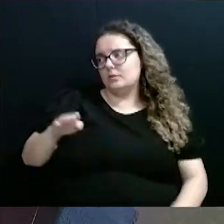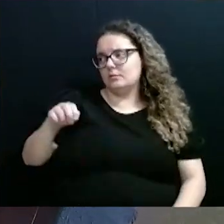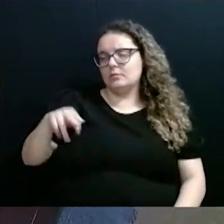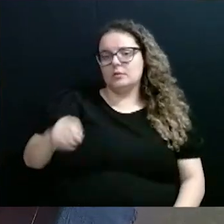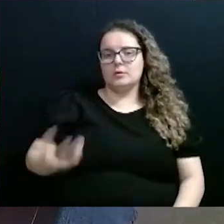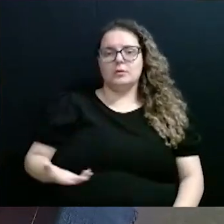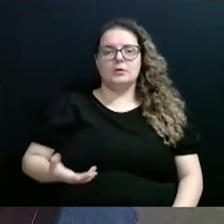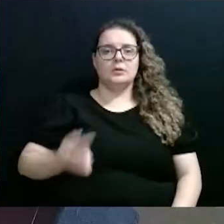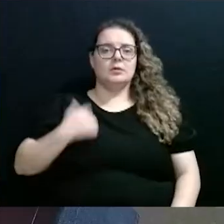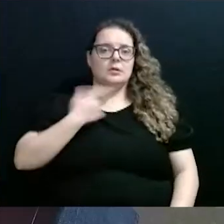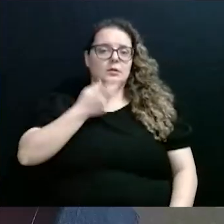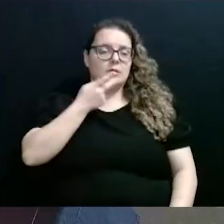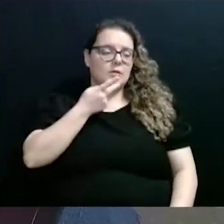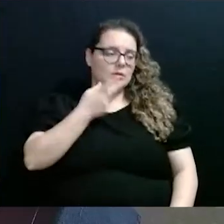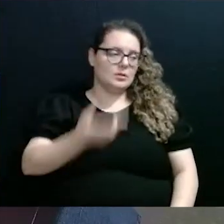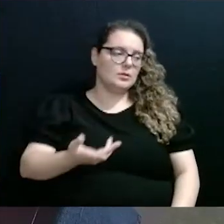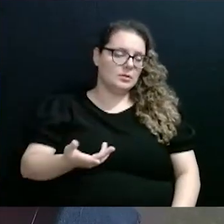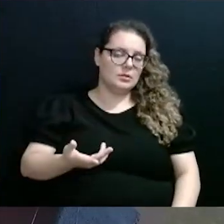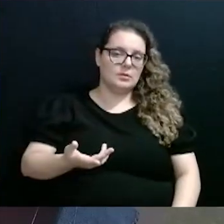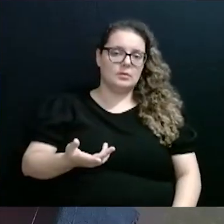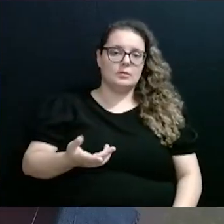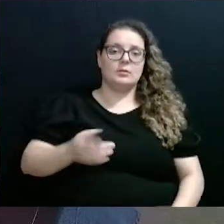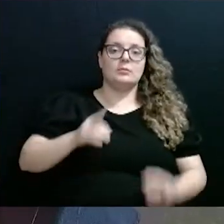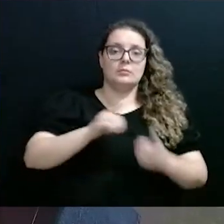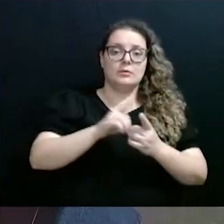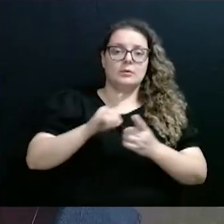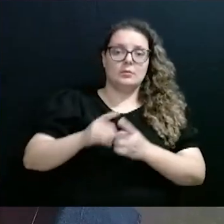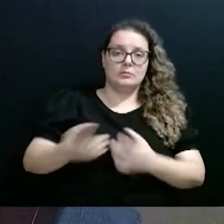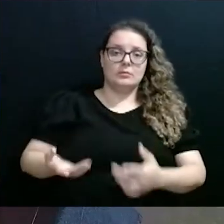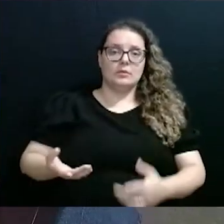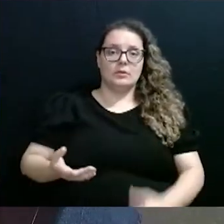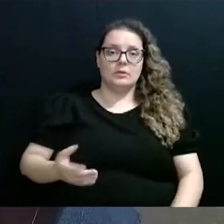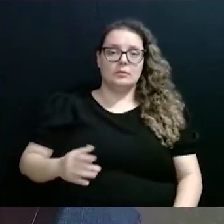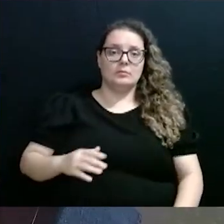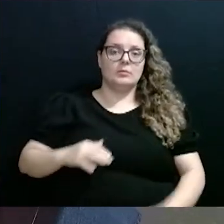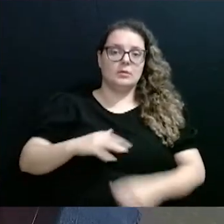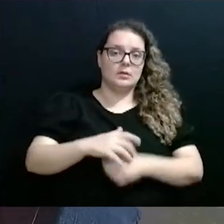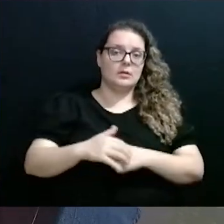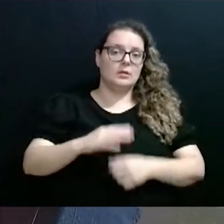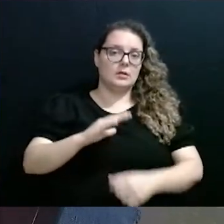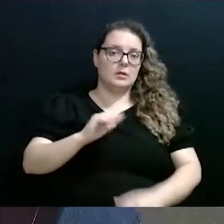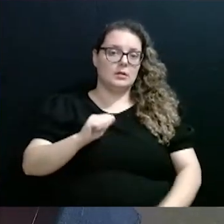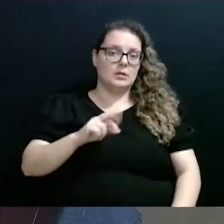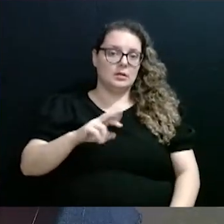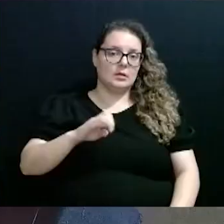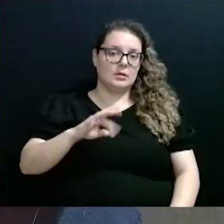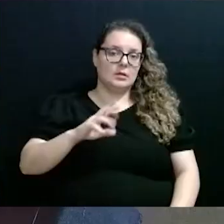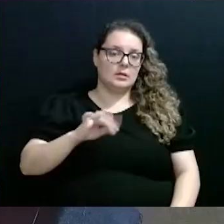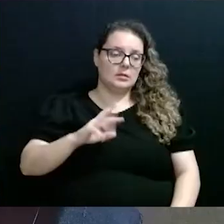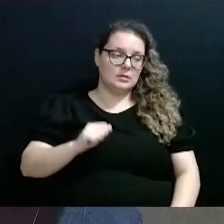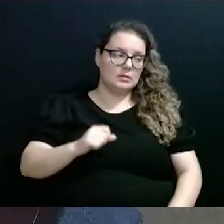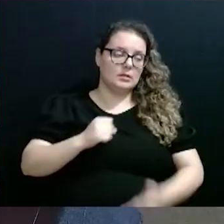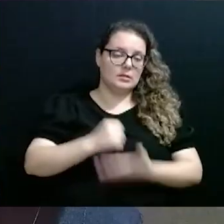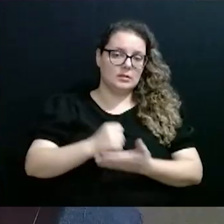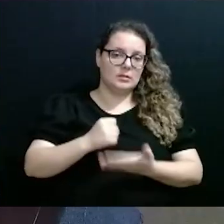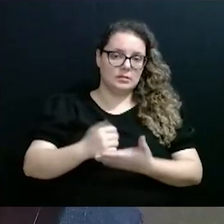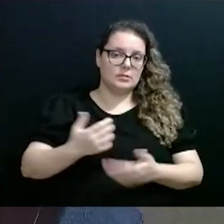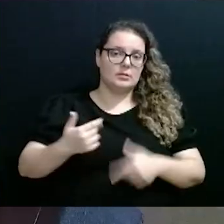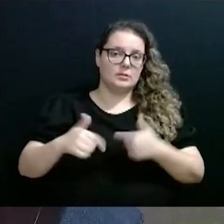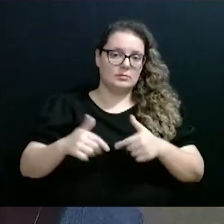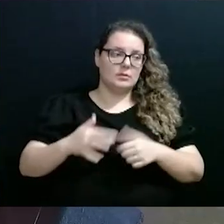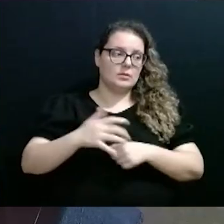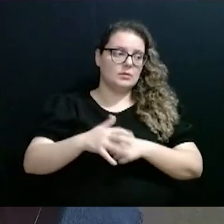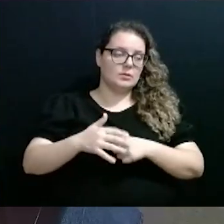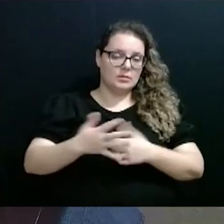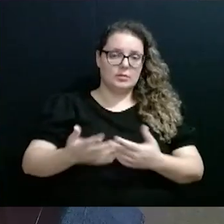E olha, a gente estava falando, né, que para consultar pela carteira digital, né, baixar o aplicativo, e é importante as pessoas que estão em casa,